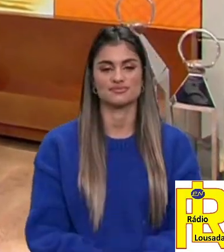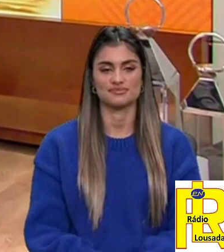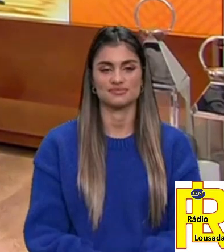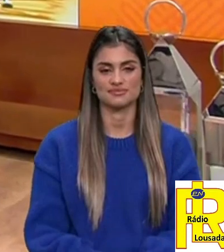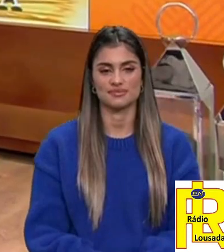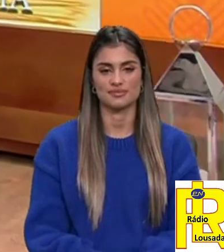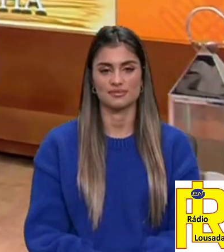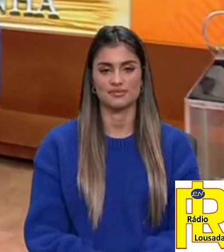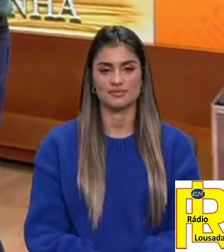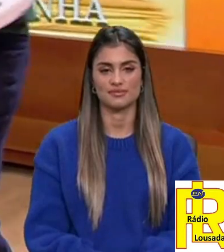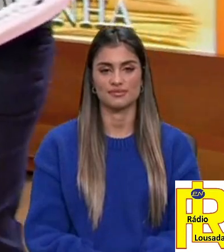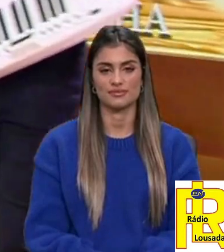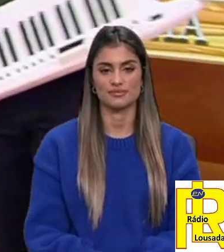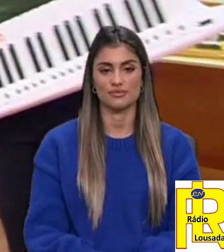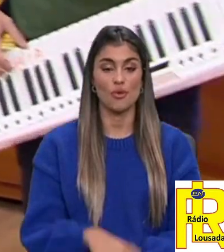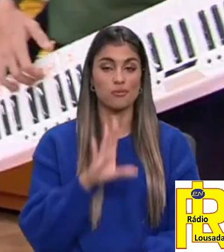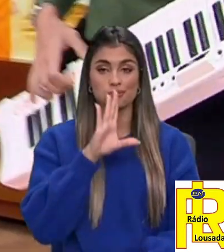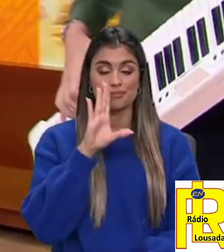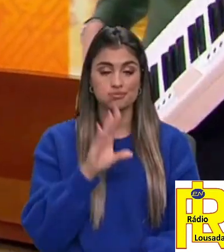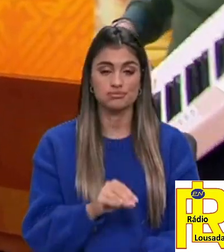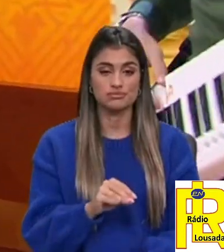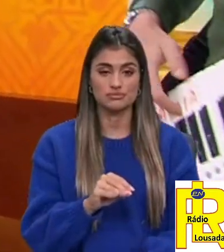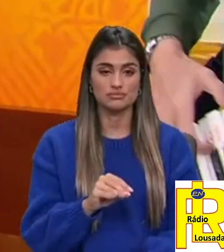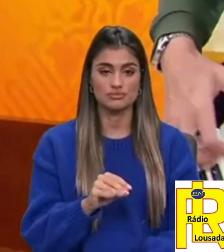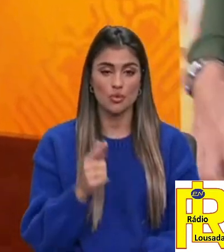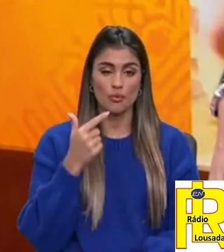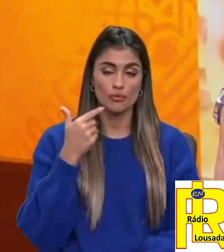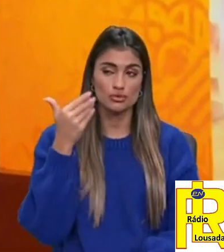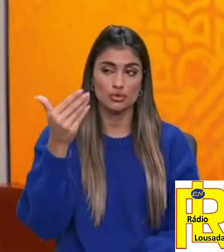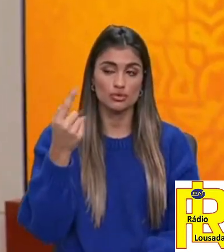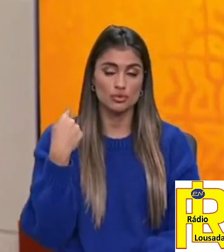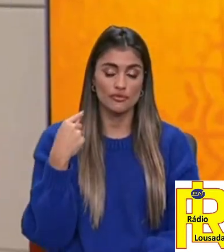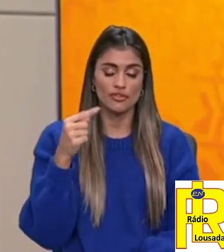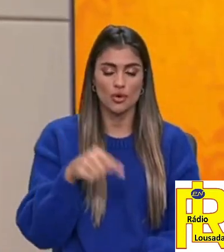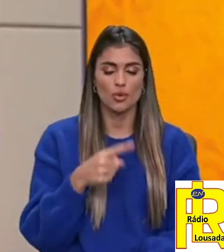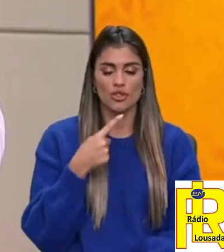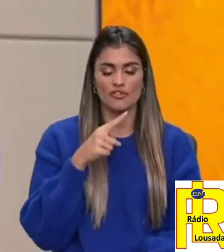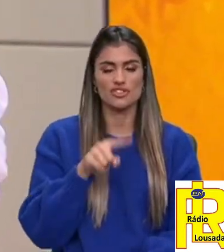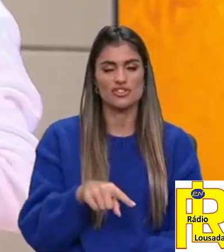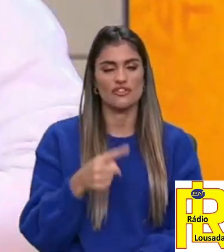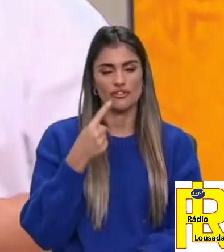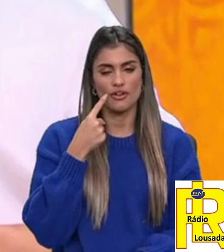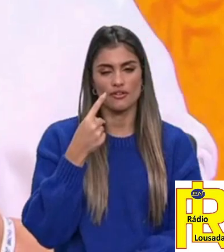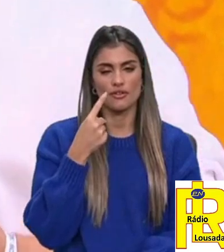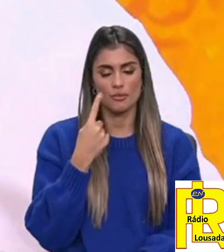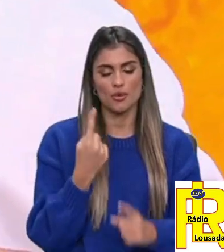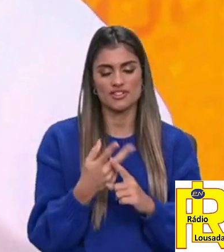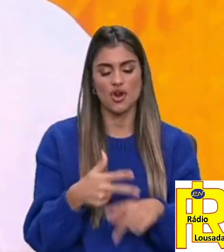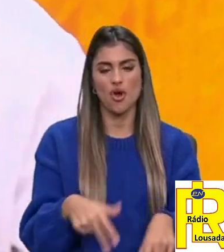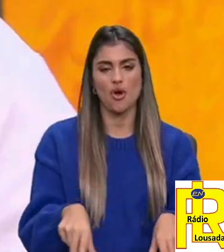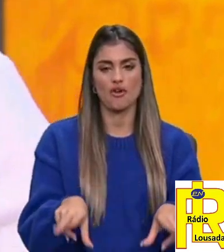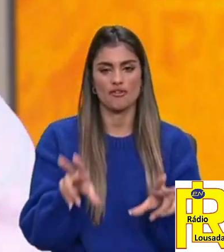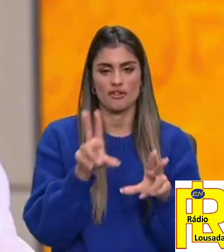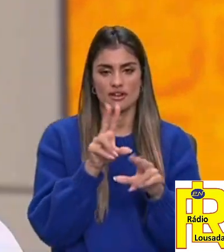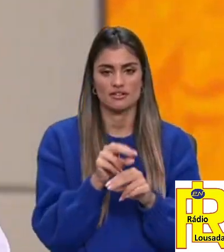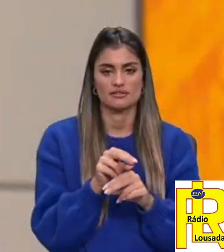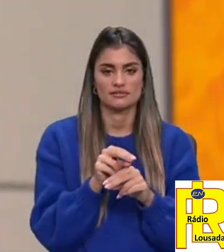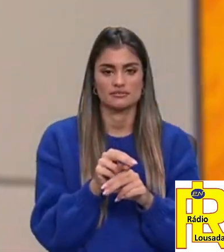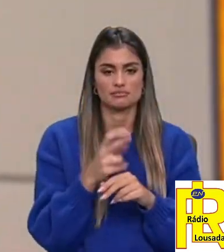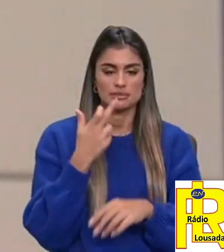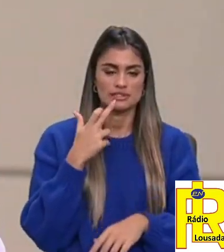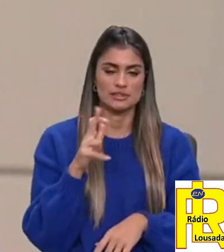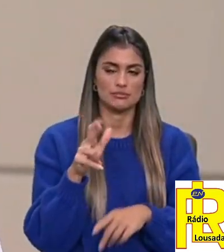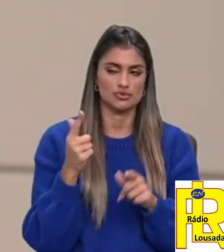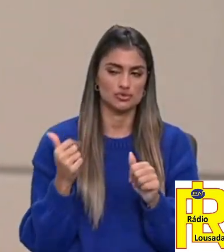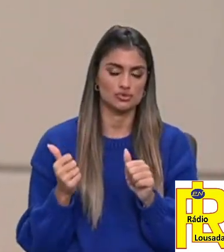Quem sabe amanhã você topa viver uma coisa mais nova. Ter você pra sempre ao meu lado